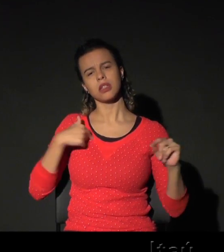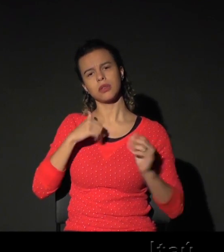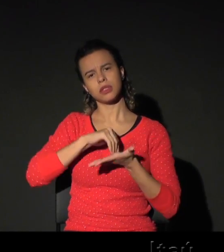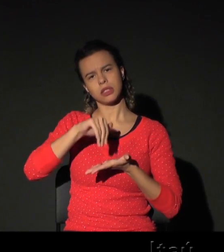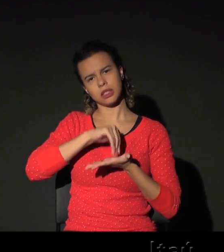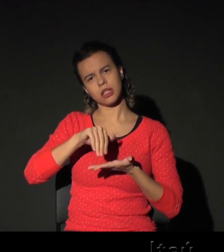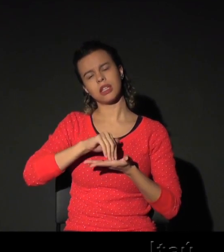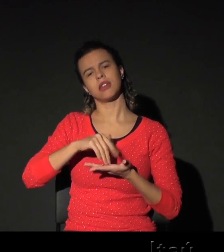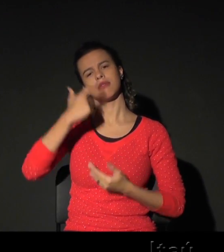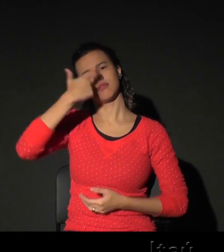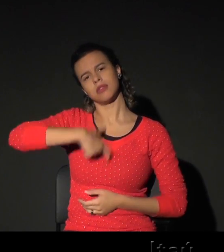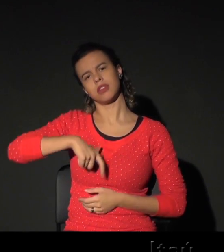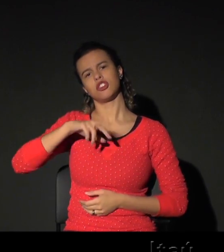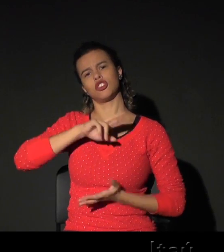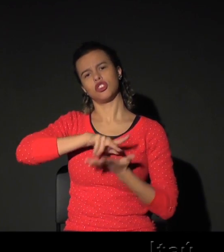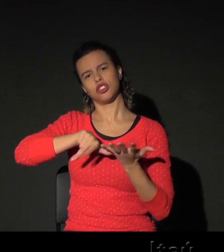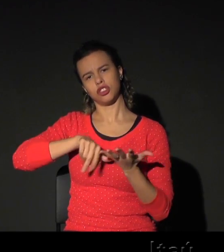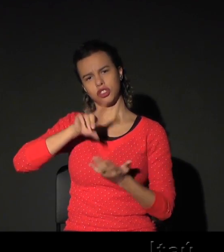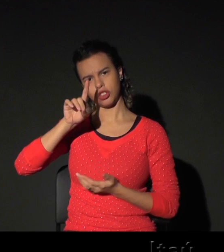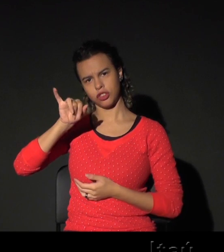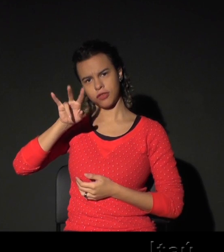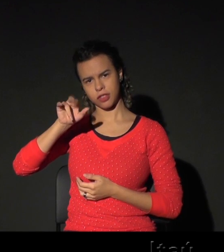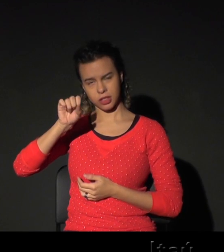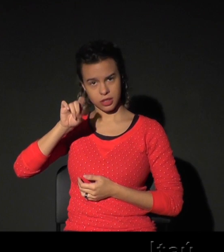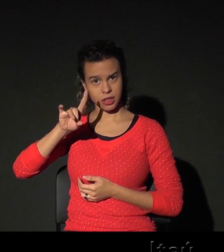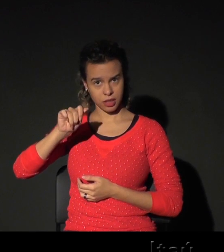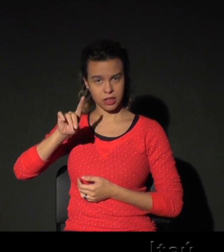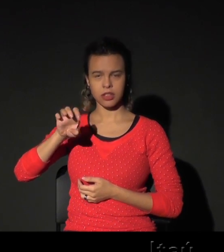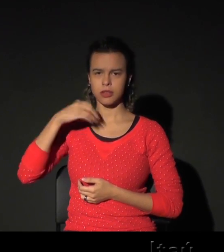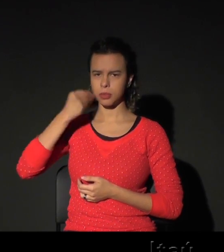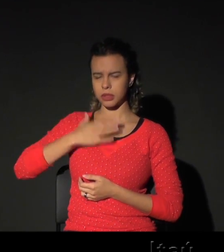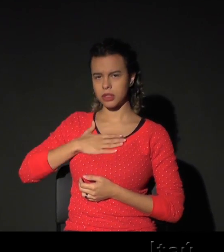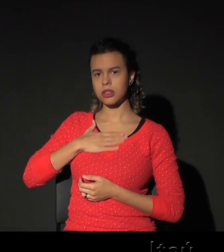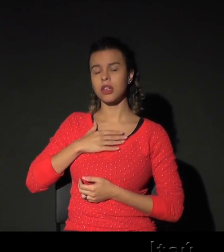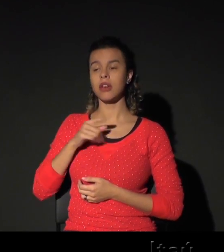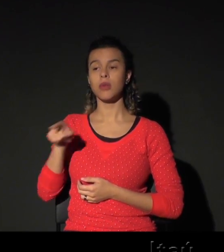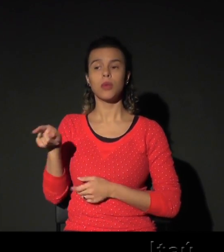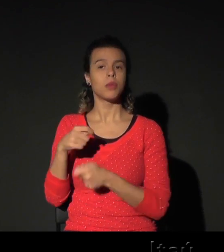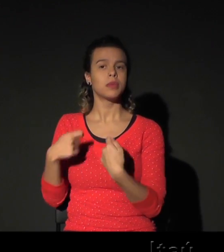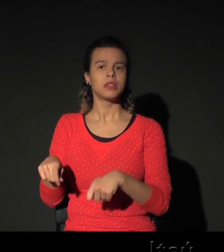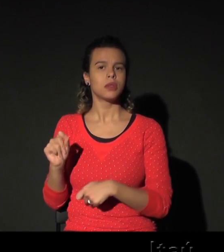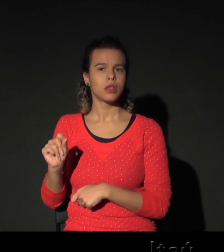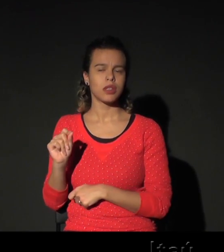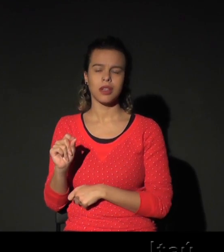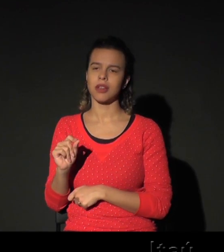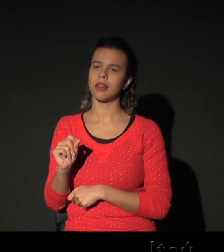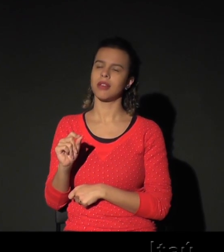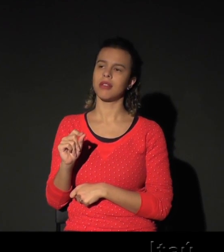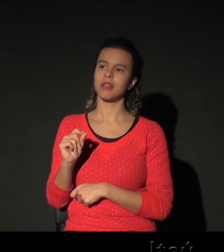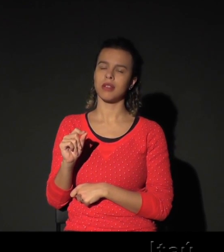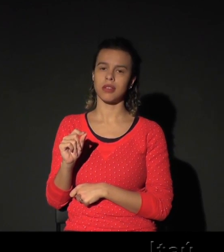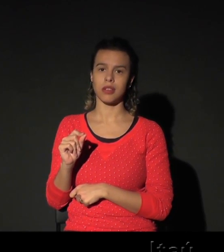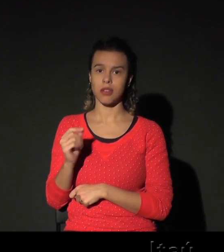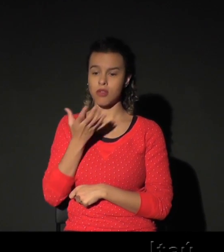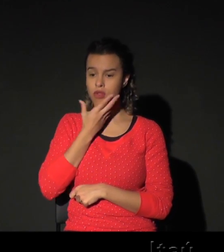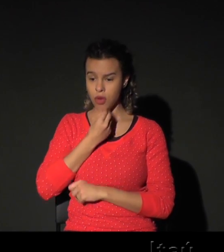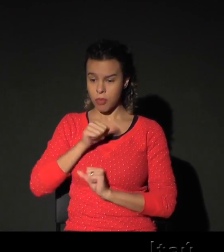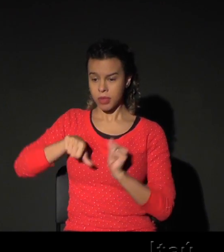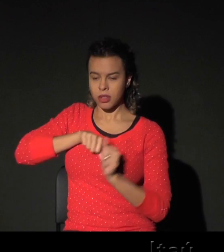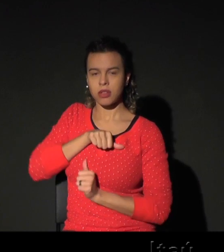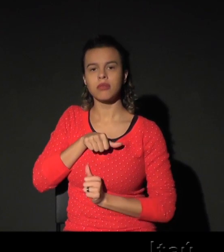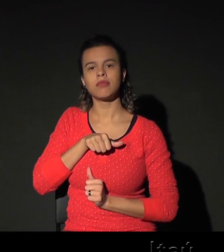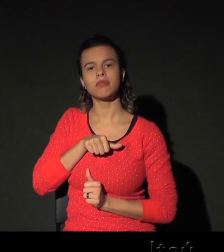cidadania e diversidade e efetivamente eh O que te é demandado não é nada menos do que isso né se torne homem para